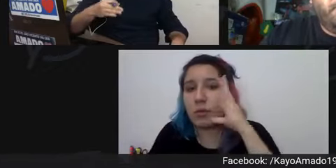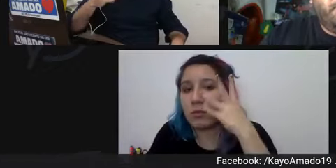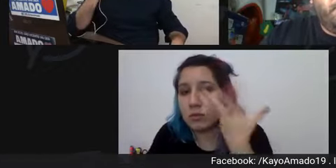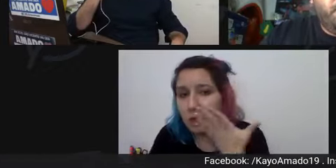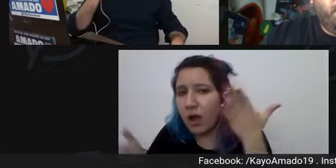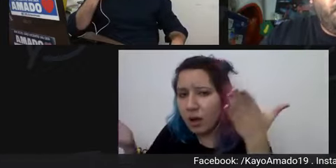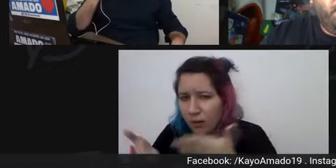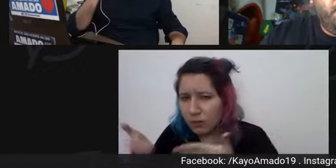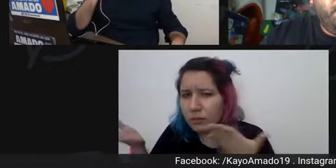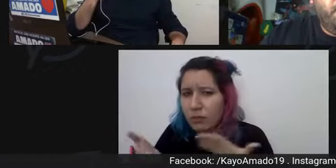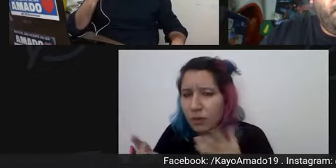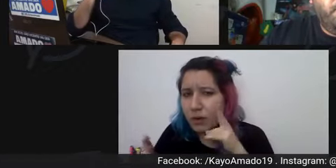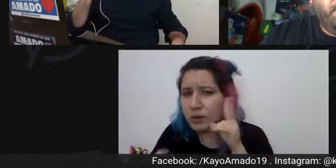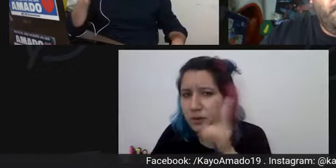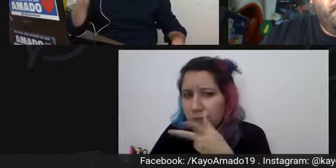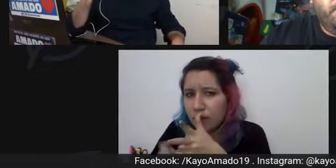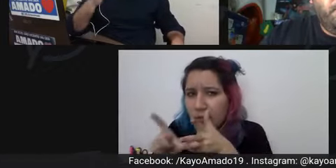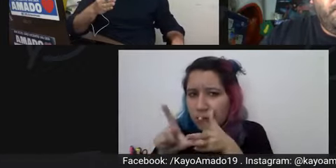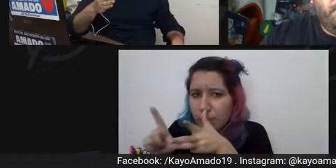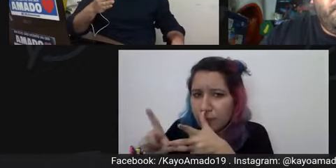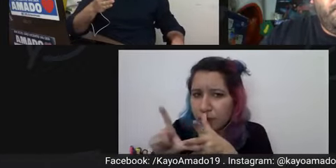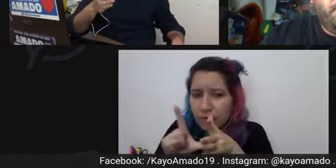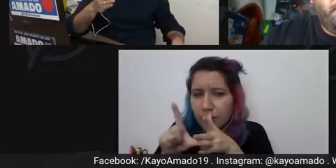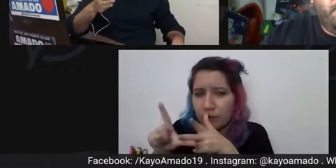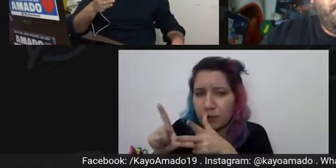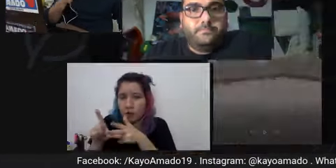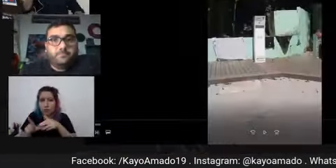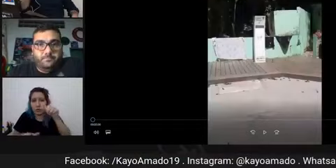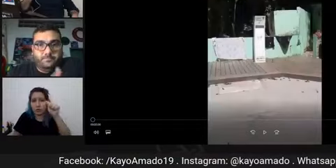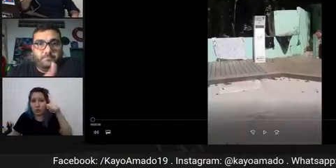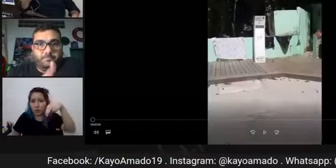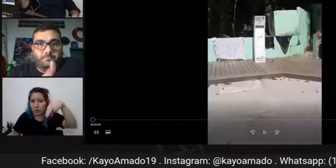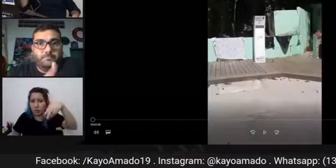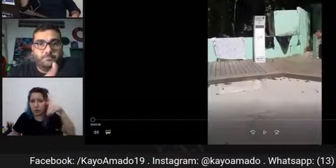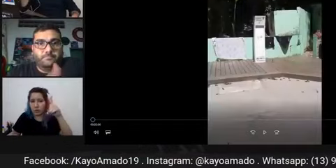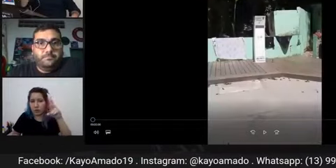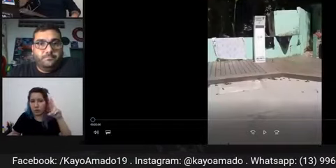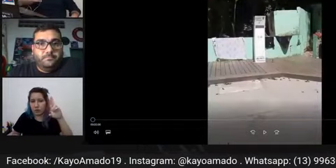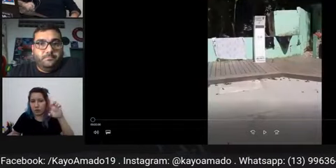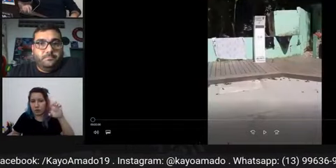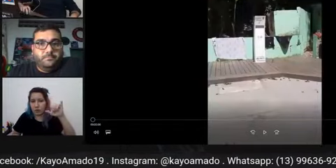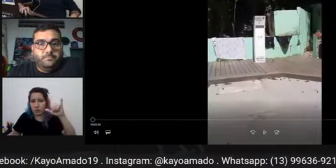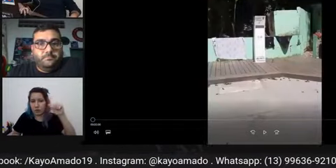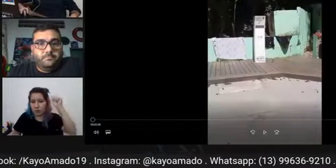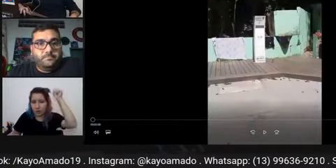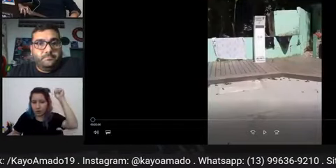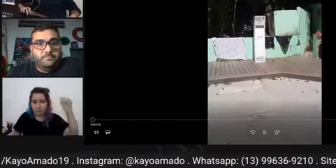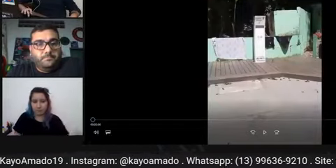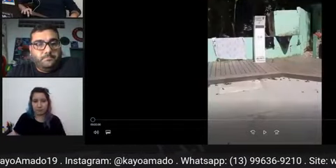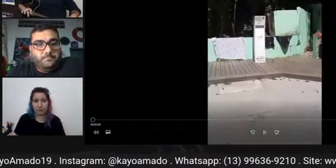Agora sim, vamos ver o vídeo da Andrea sobre a Biquinha.